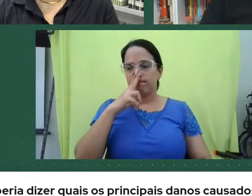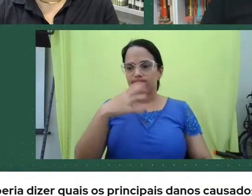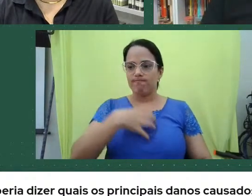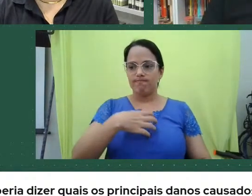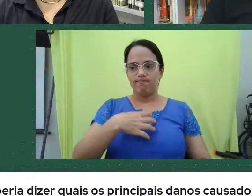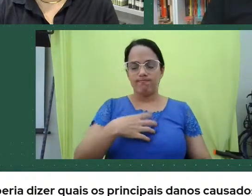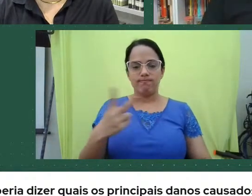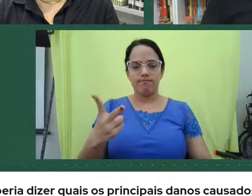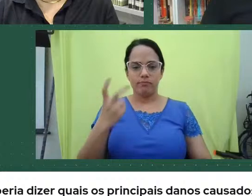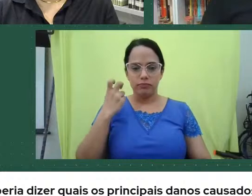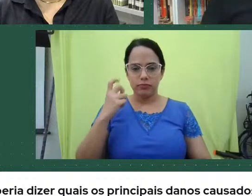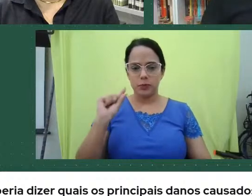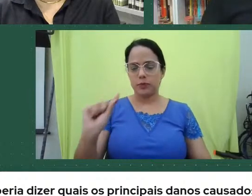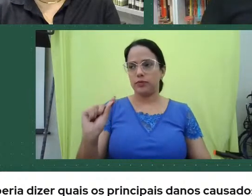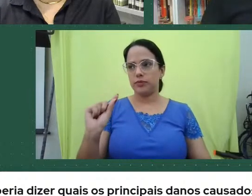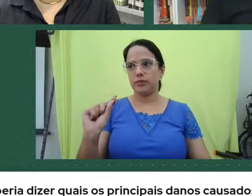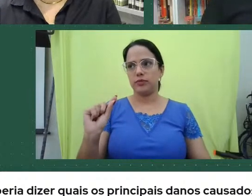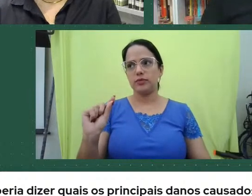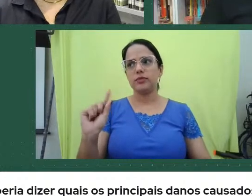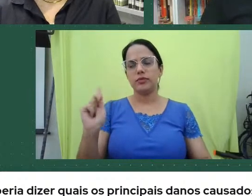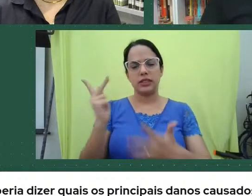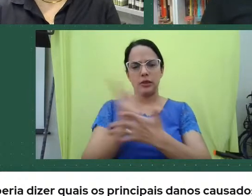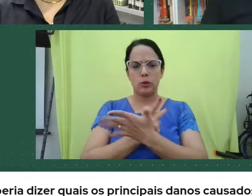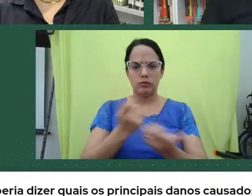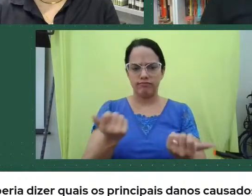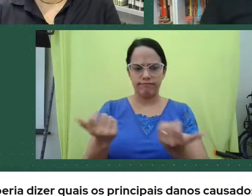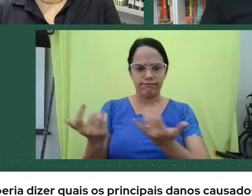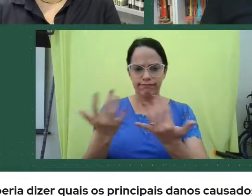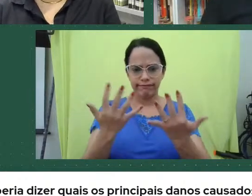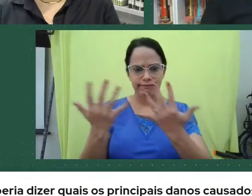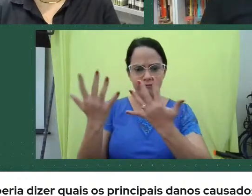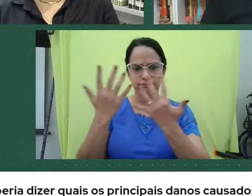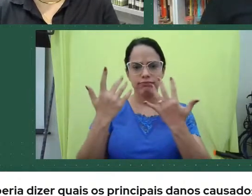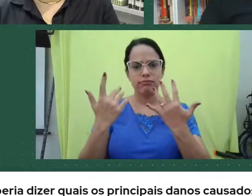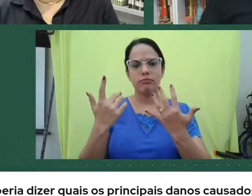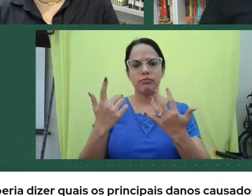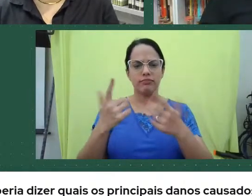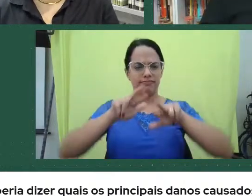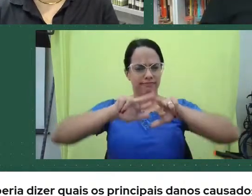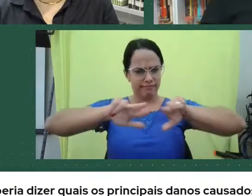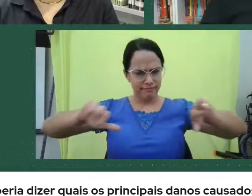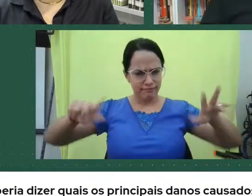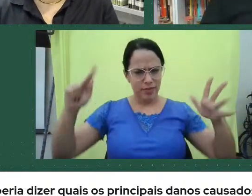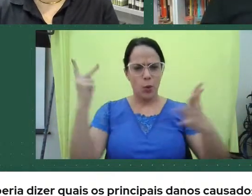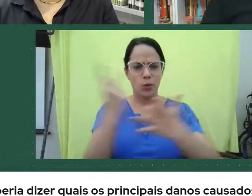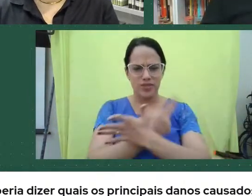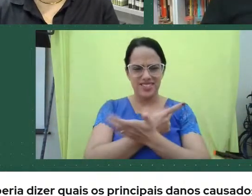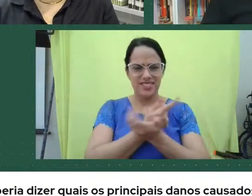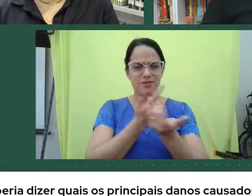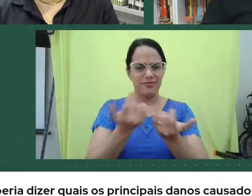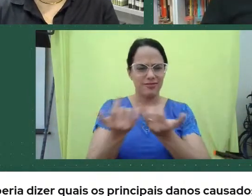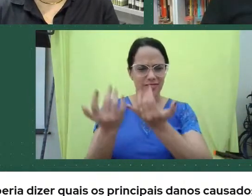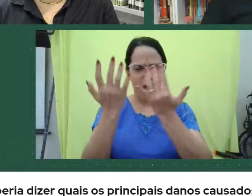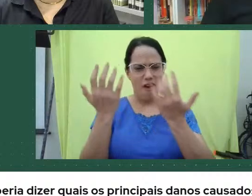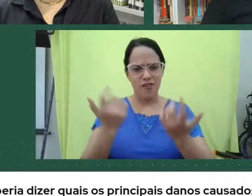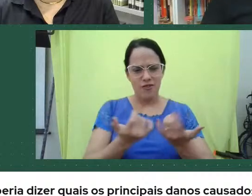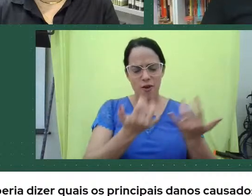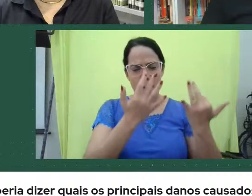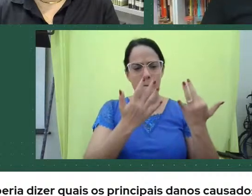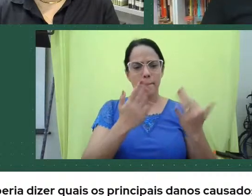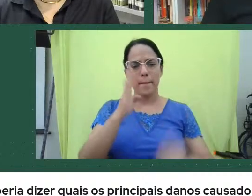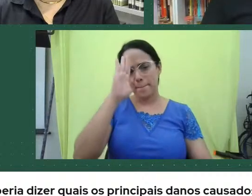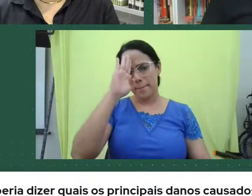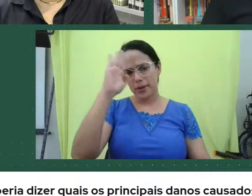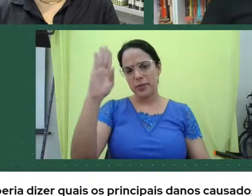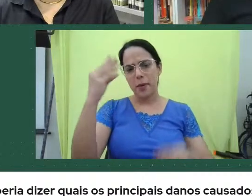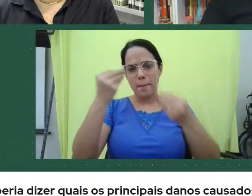danos causados pelo, não é nem pelo incêndio, é pelos incêndios, no plural, né? Mas eu acho que os principais danos